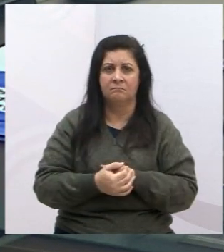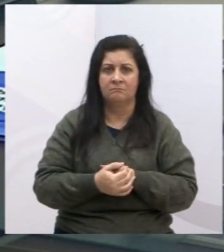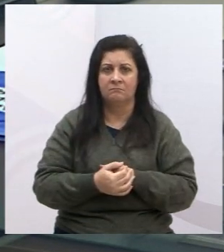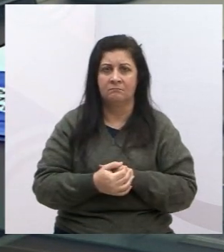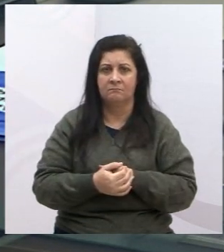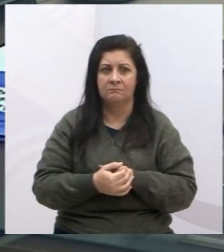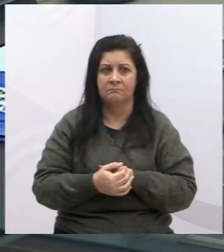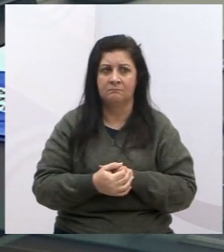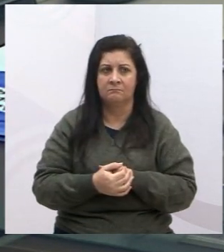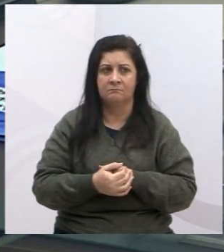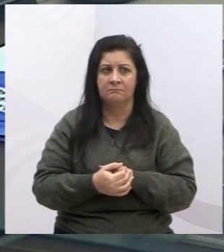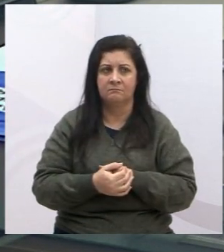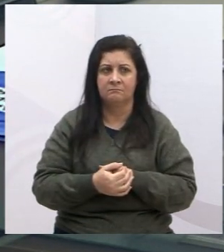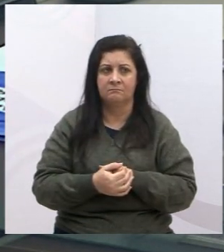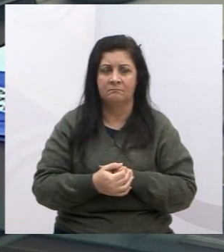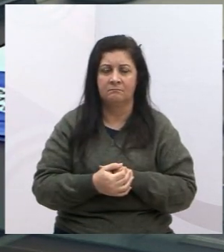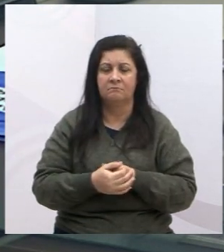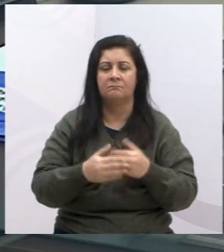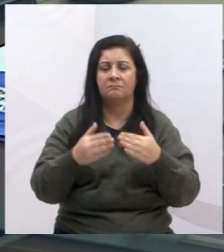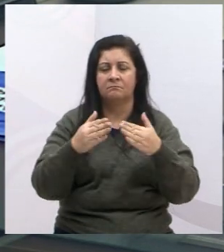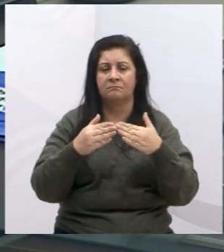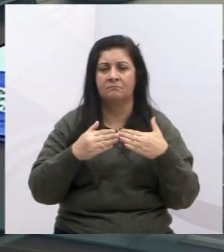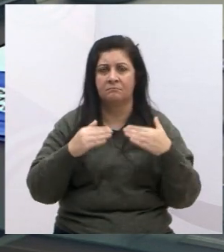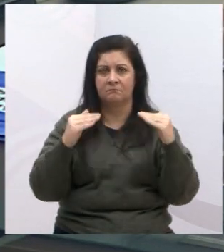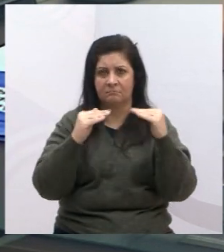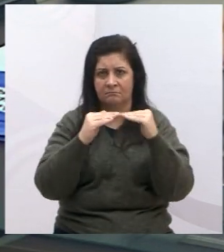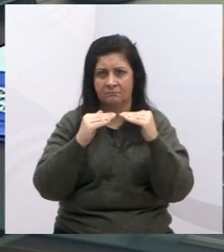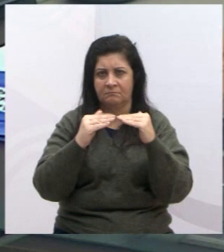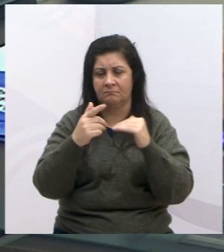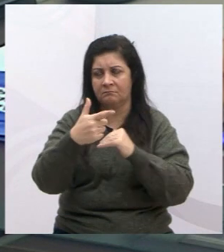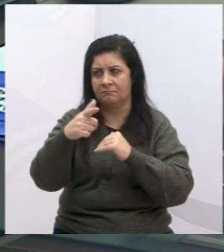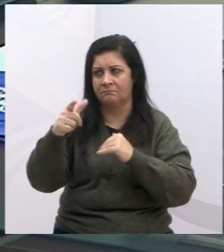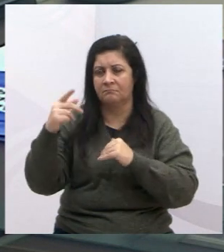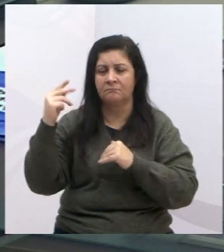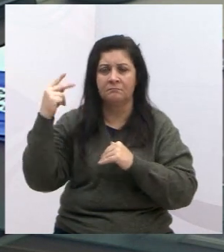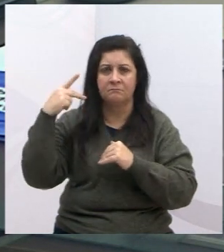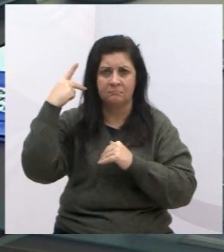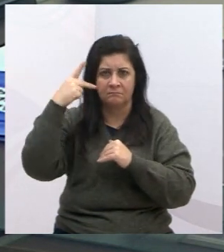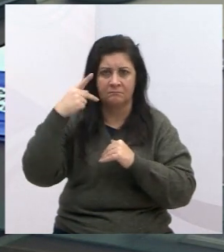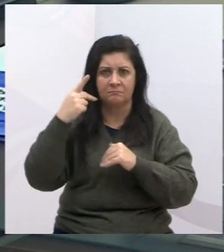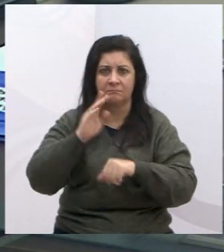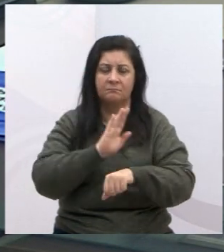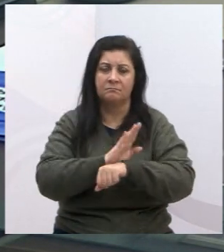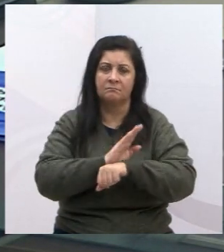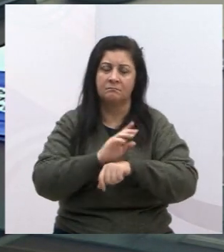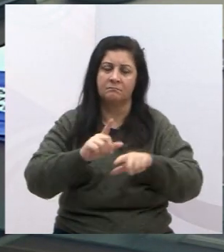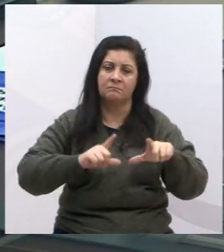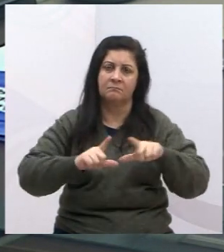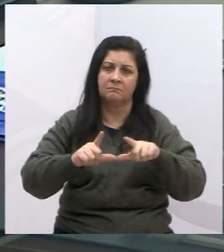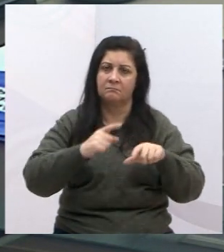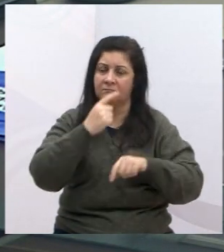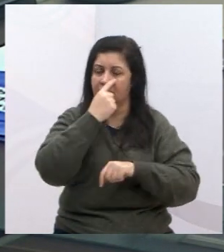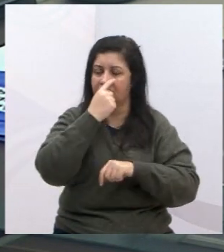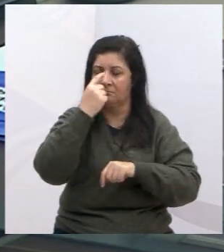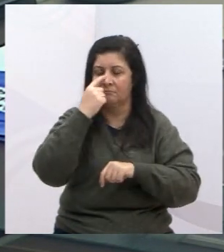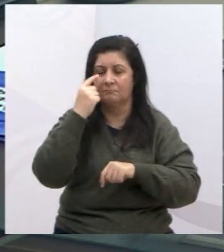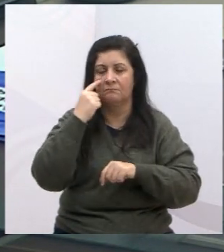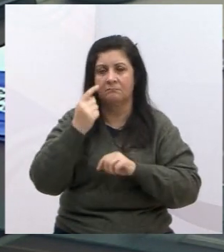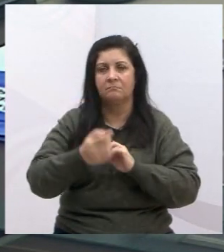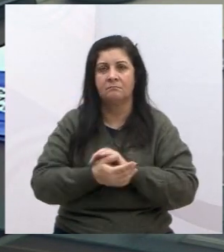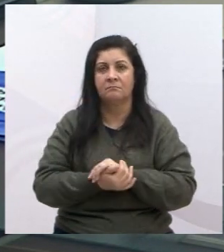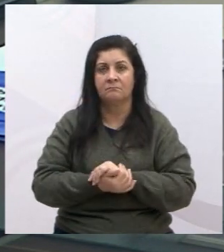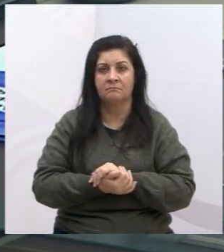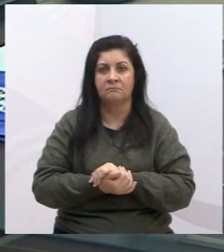peço esse voto favorável aos vereadores para beneficiar aqueles trabalhadores lá do Parque Meia Lua, que estavam no UPA